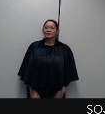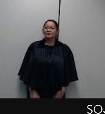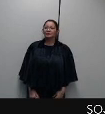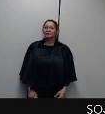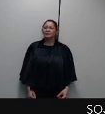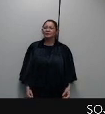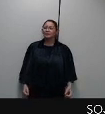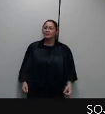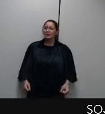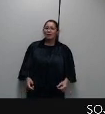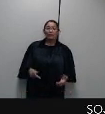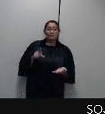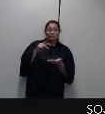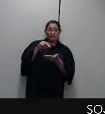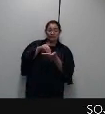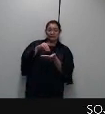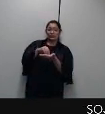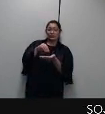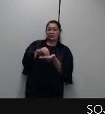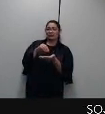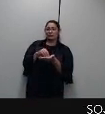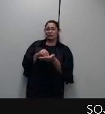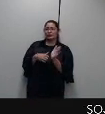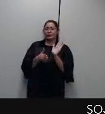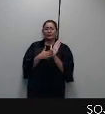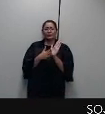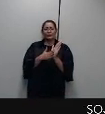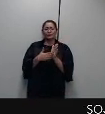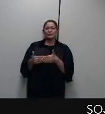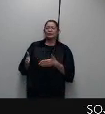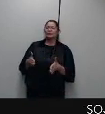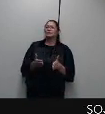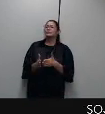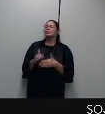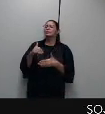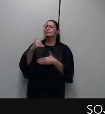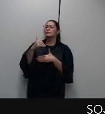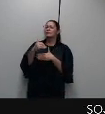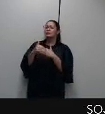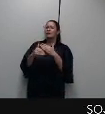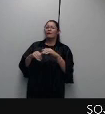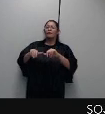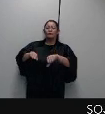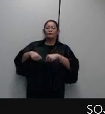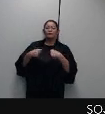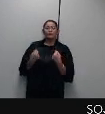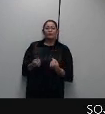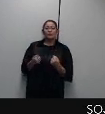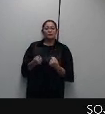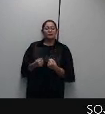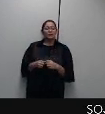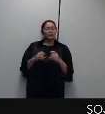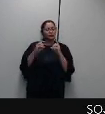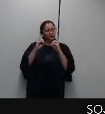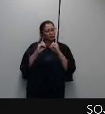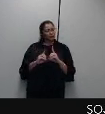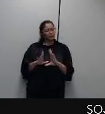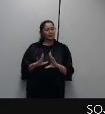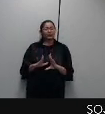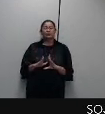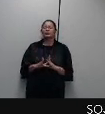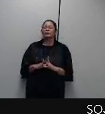verdadeira hipótese de suspensão da demanda executiva forte determina o artigo 26 do CPC